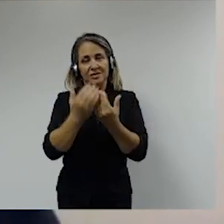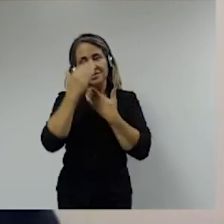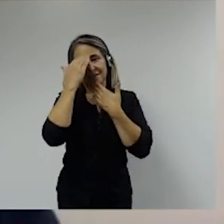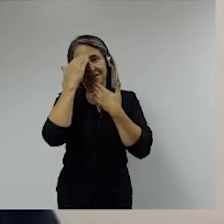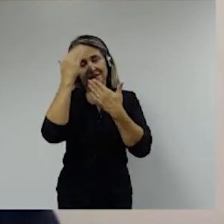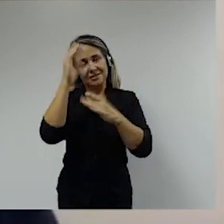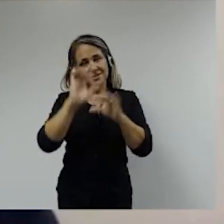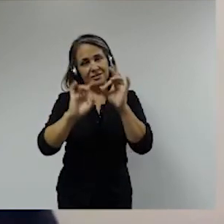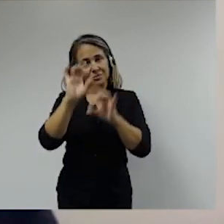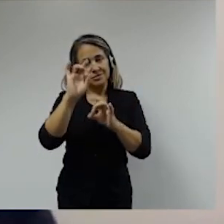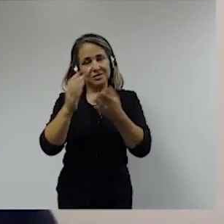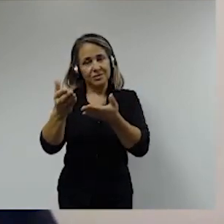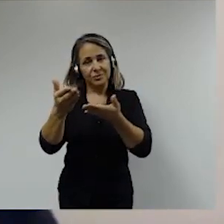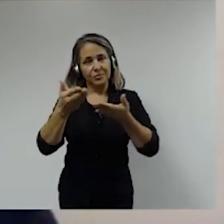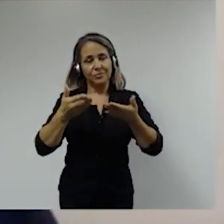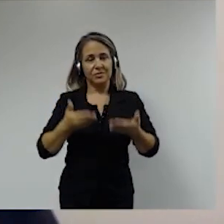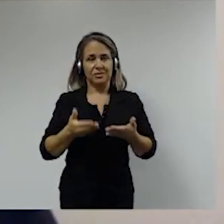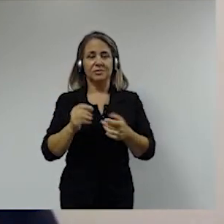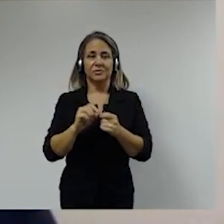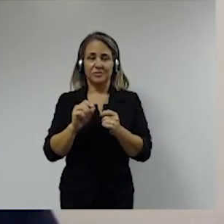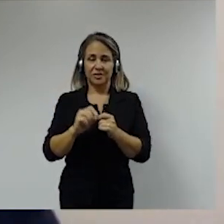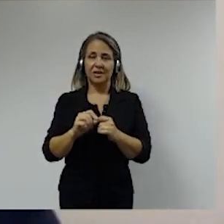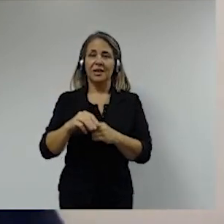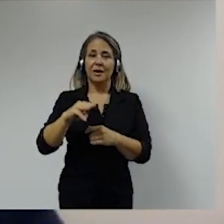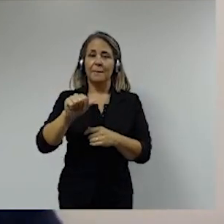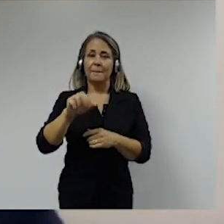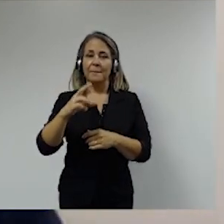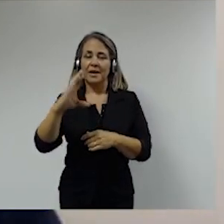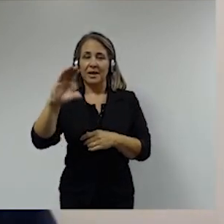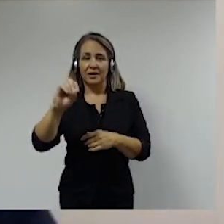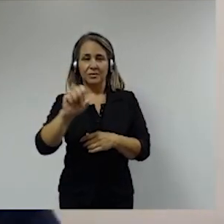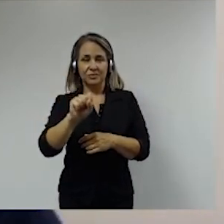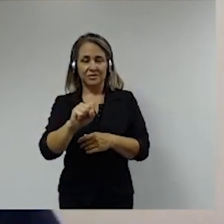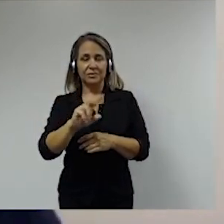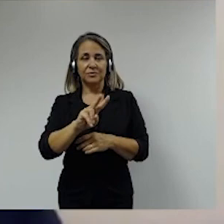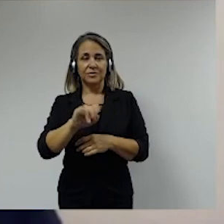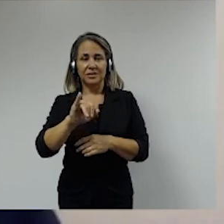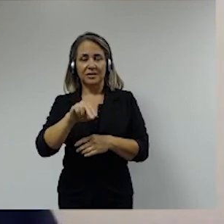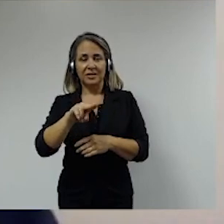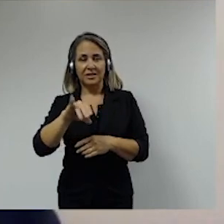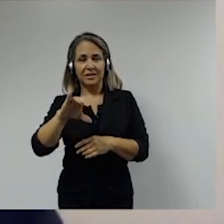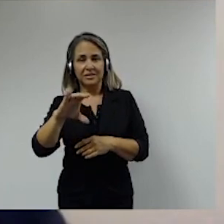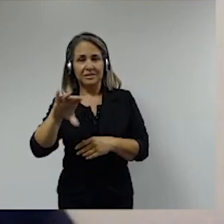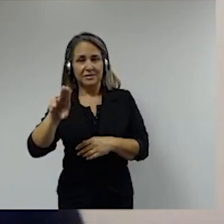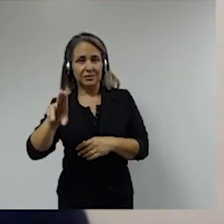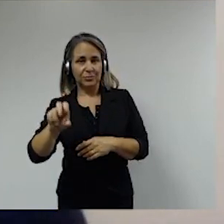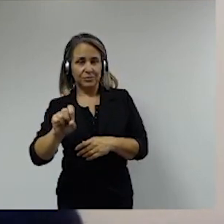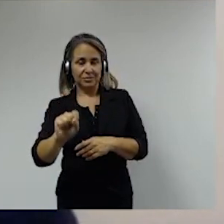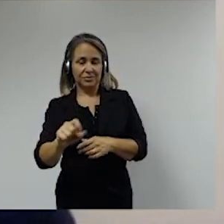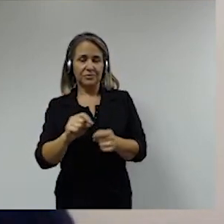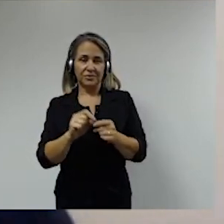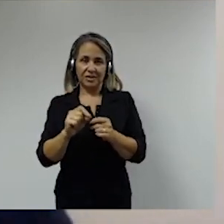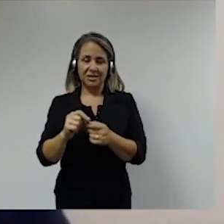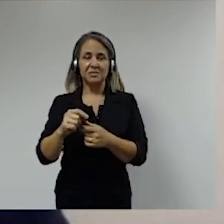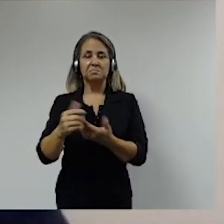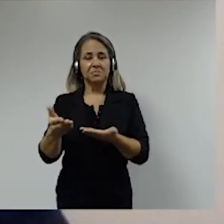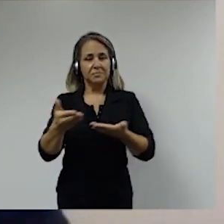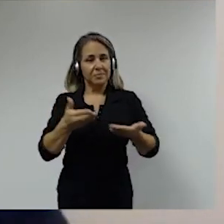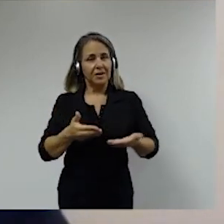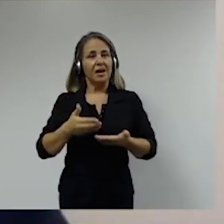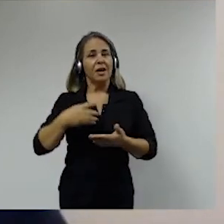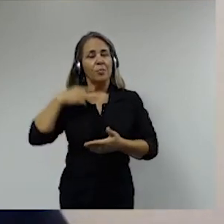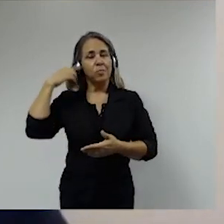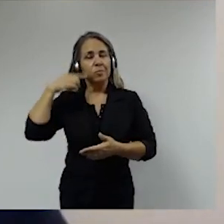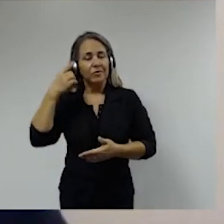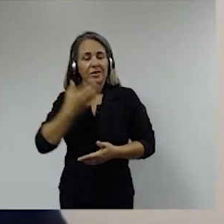modo especial o convite que nos foi feito pelo Dr. Marcos Vinícius Furtado Coelho, colega advogado, de destaque no